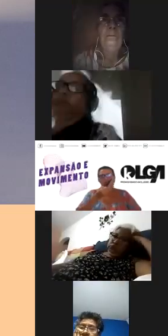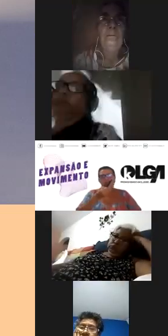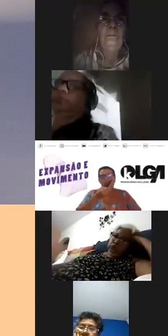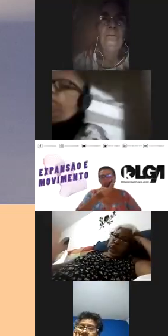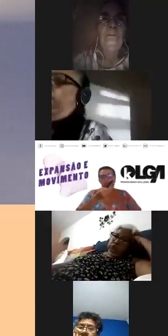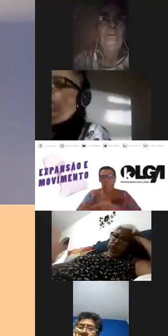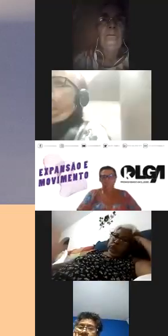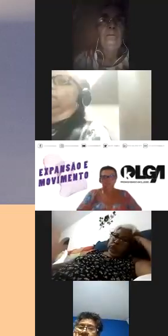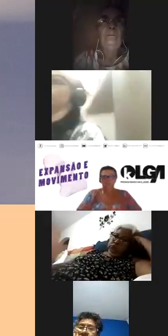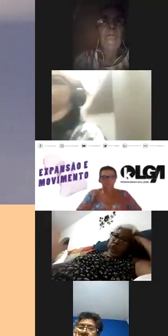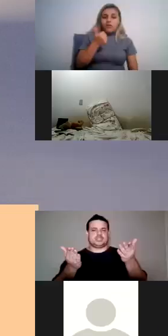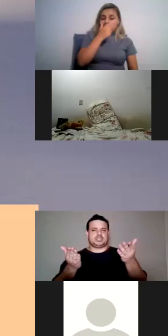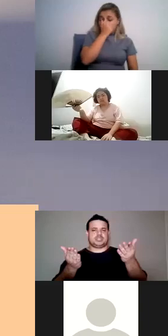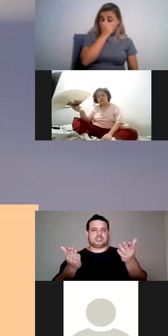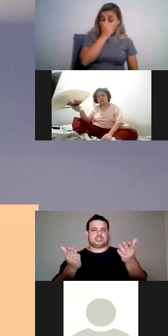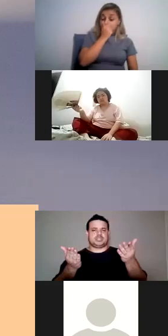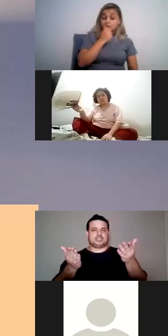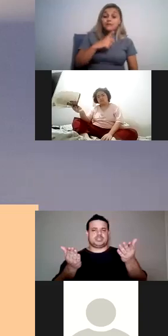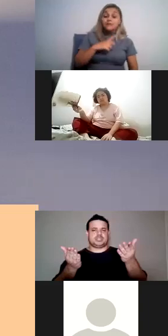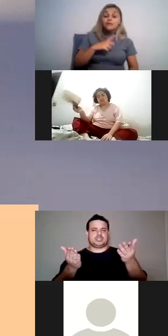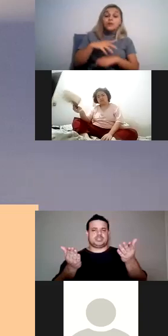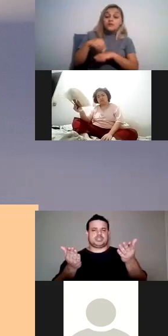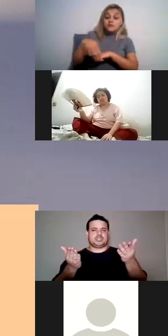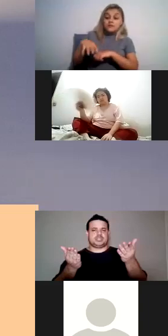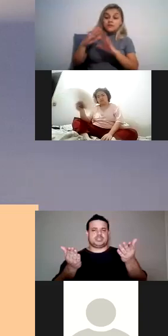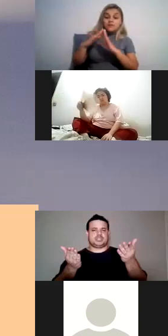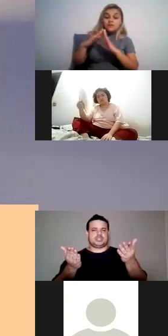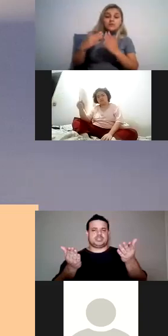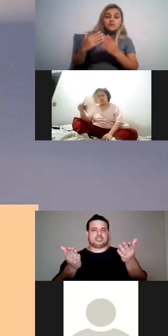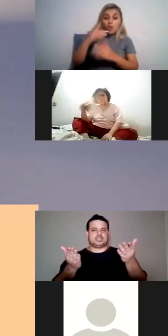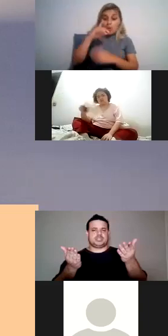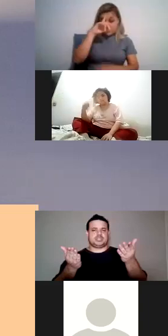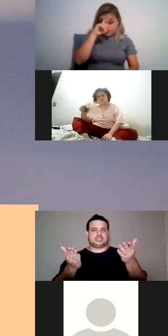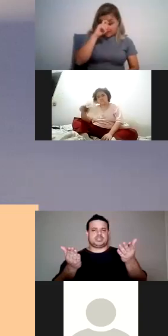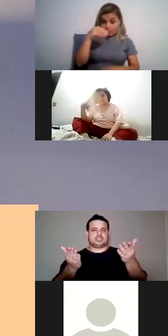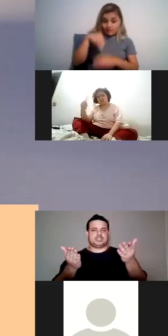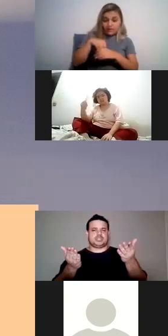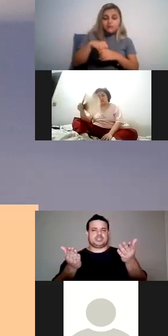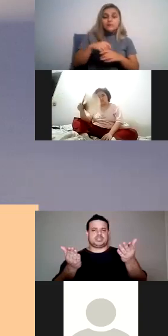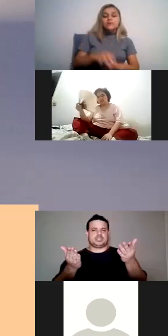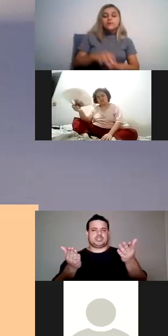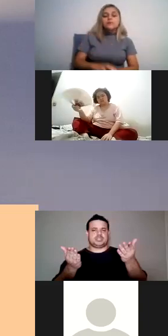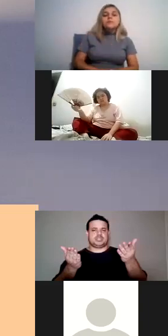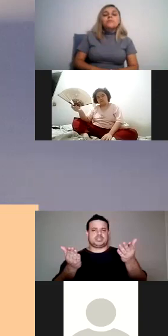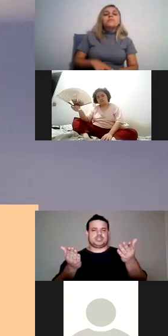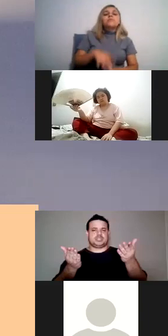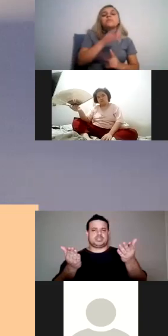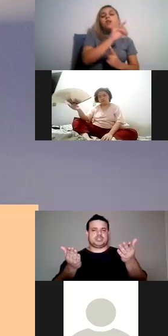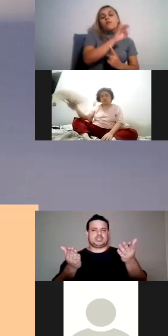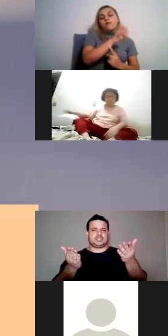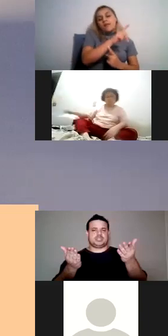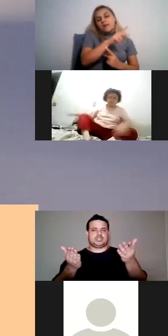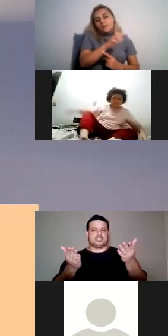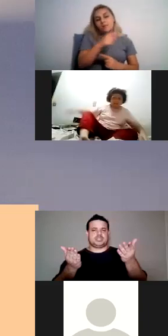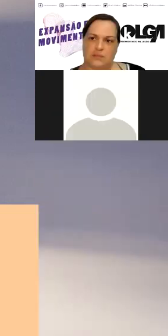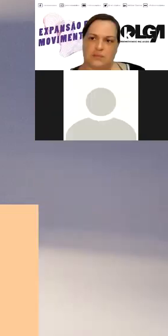do hospital. Ele passou com o pediatra, então o Felipe com 3 meses, e esse pediatra fez os encaminhamentos